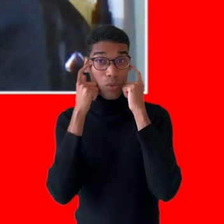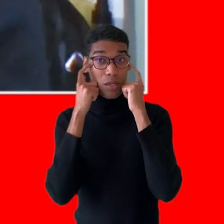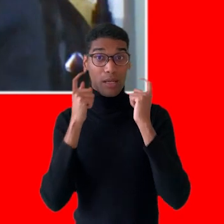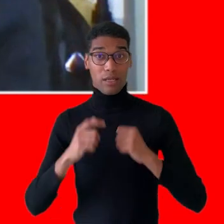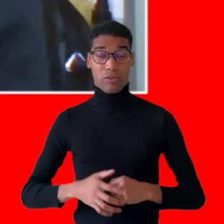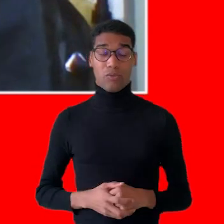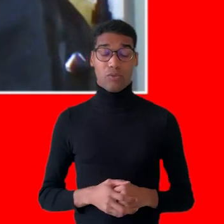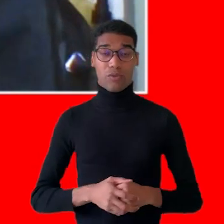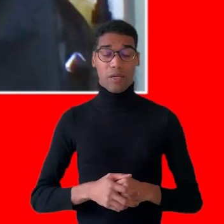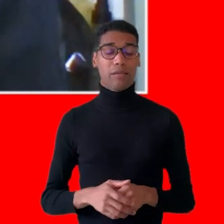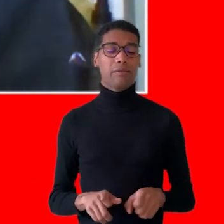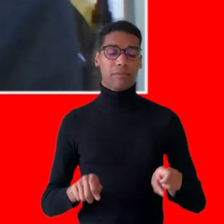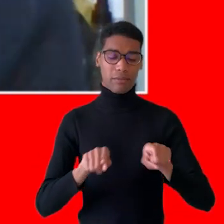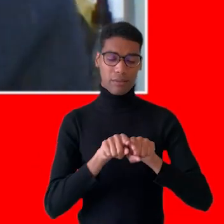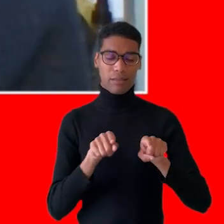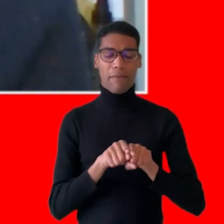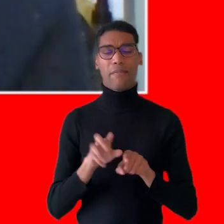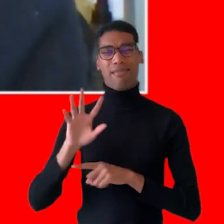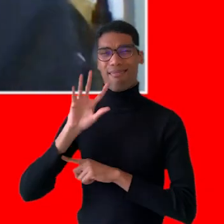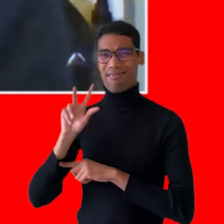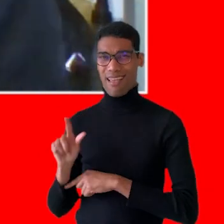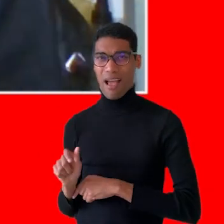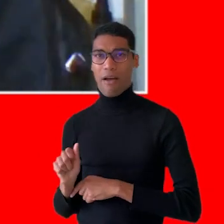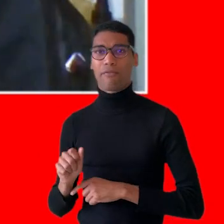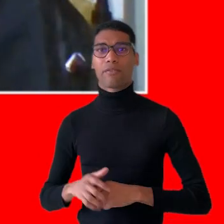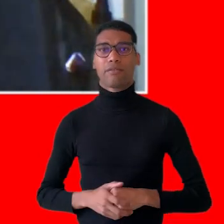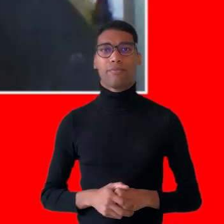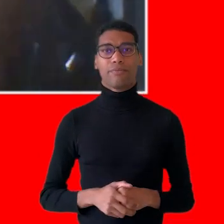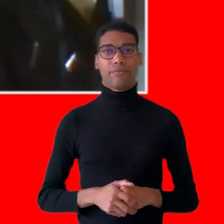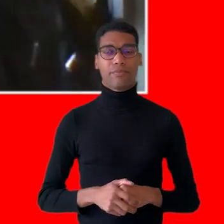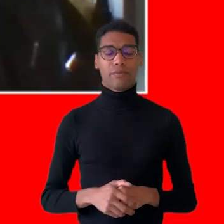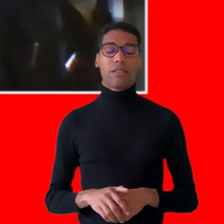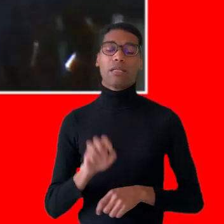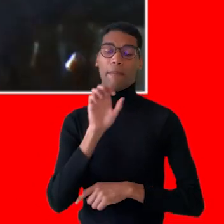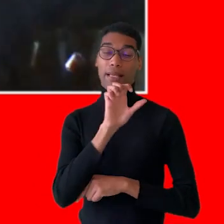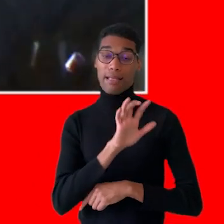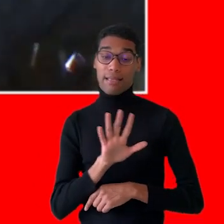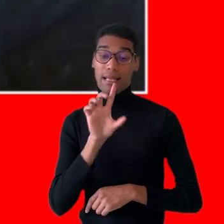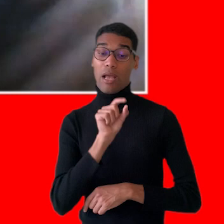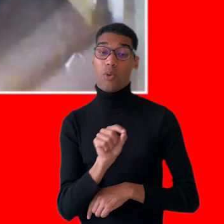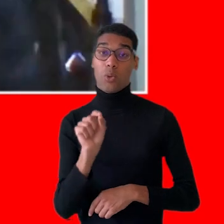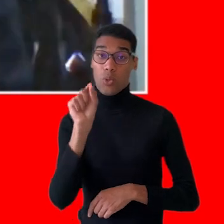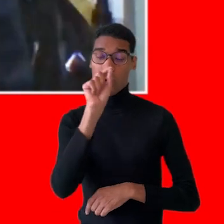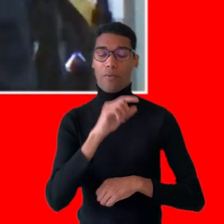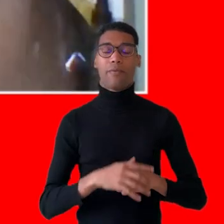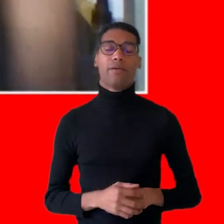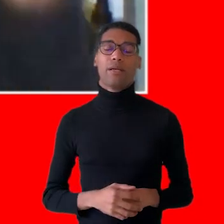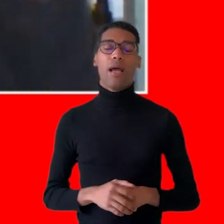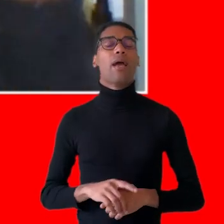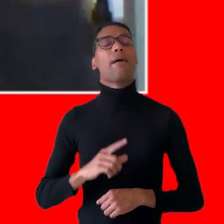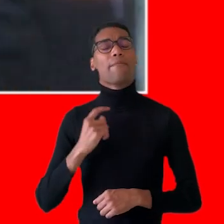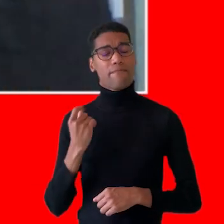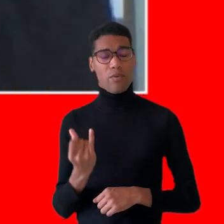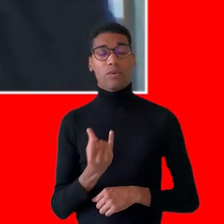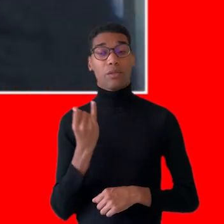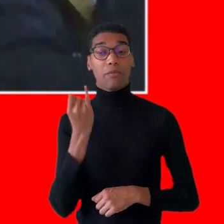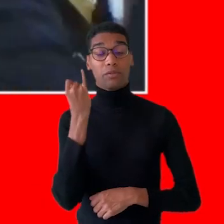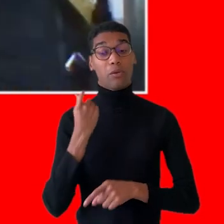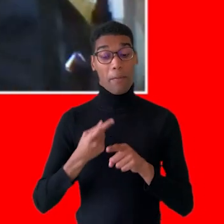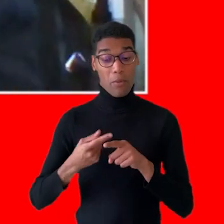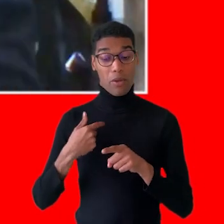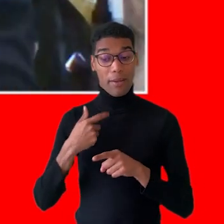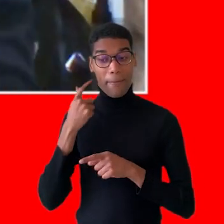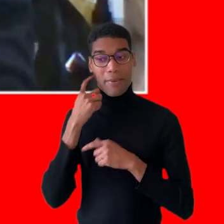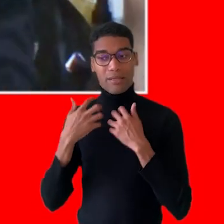Oriente, dos povos da África, dos povos da Europa, ele é fundamental, porque